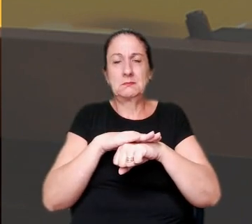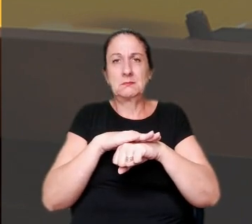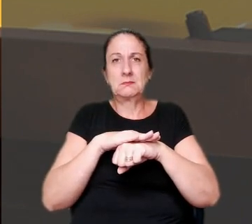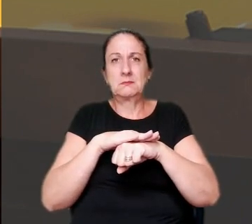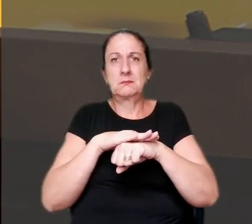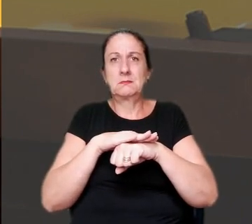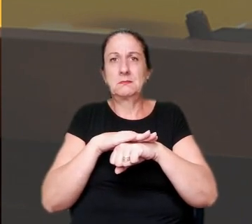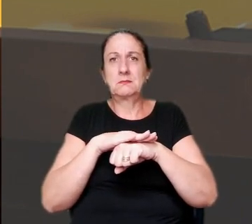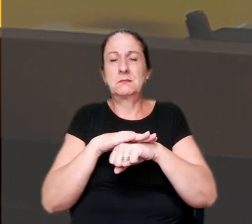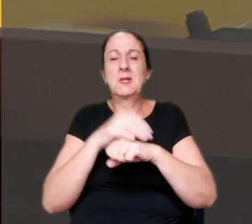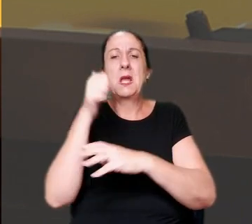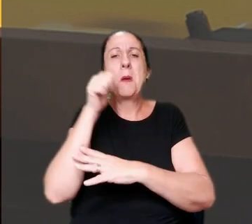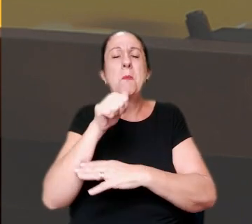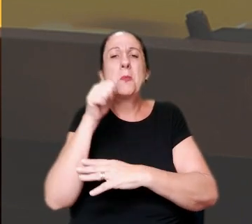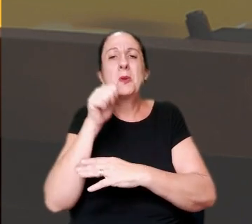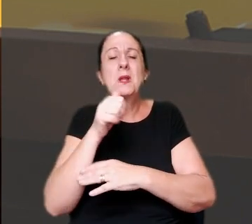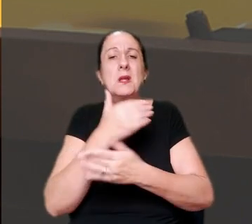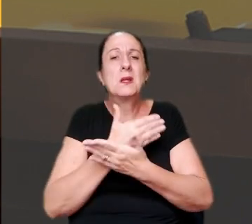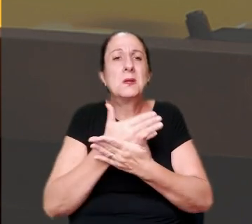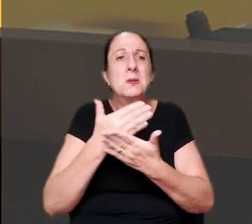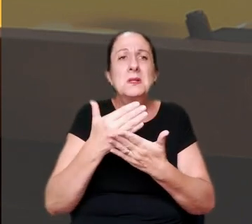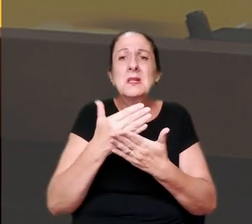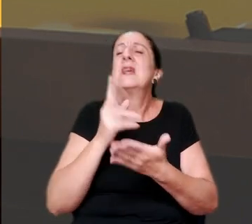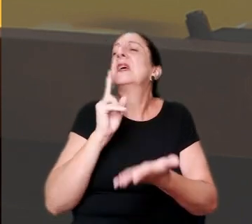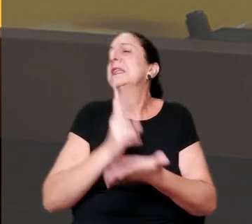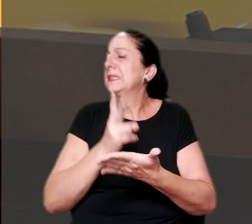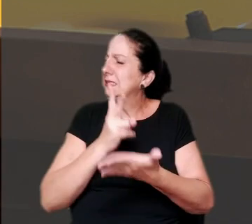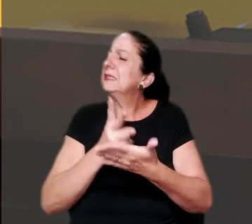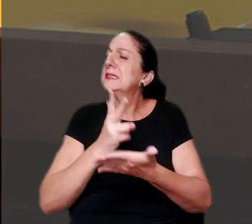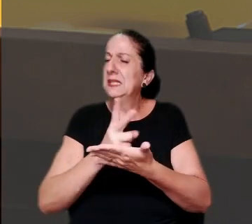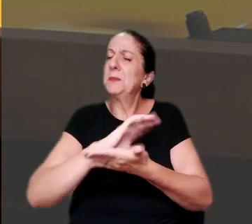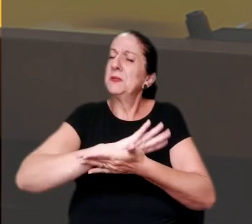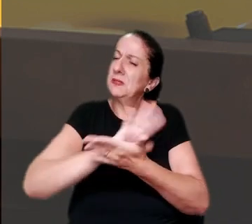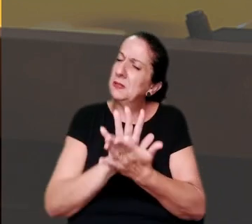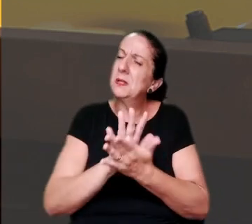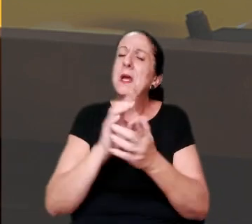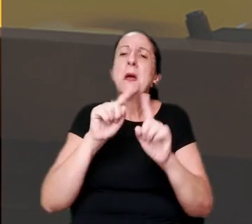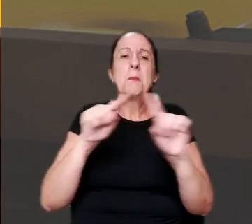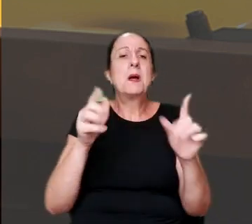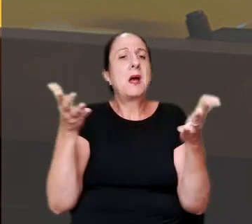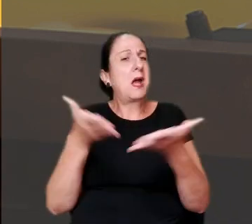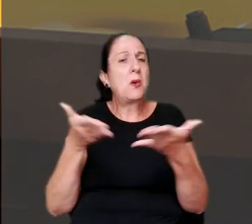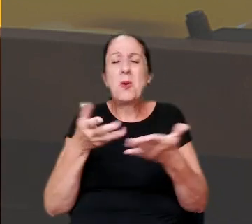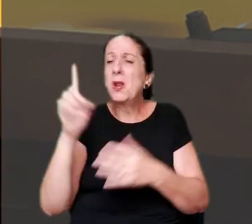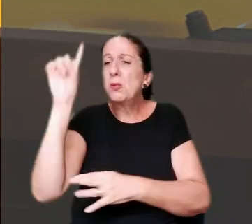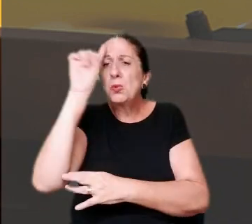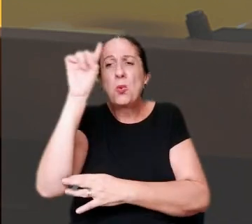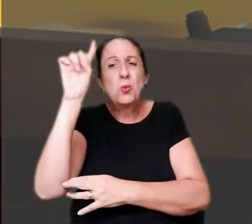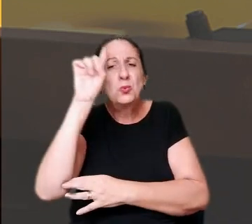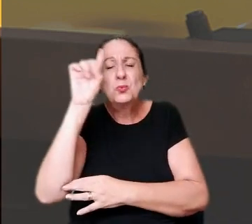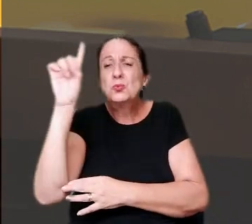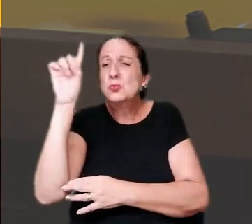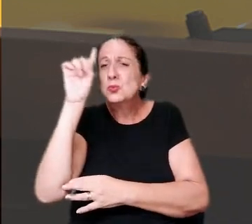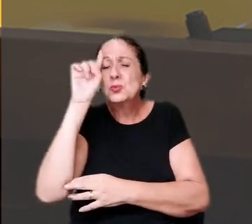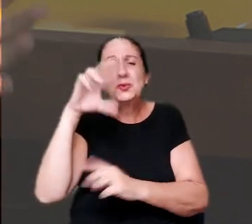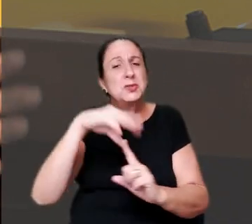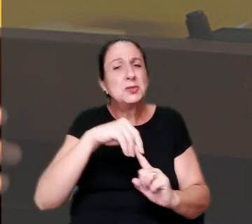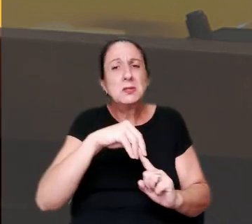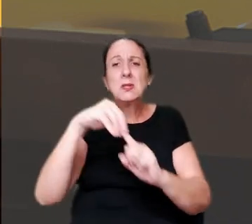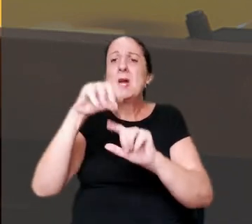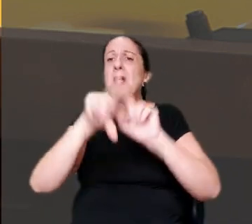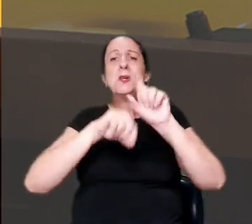né? As mulheres passaram a ser... As mulheres sempre foram discriminadas, mas agora passaram a ser a